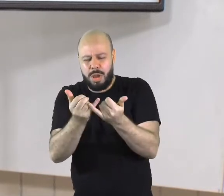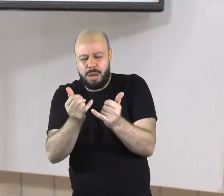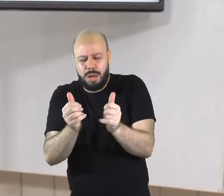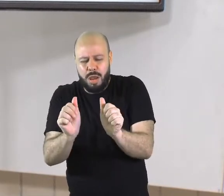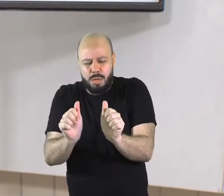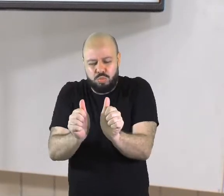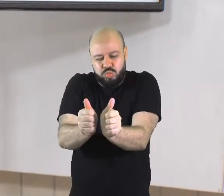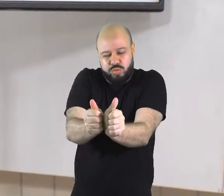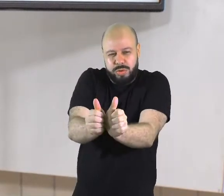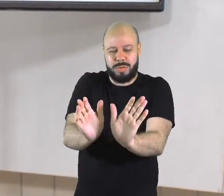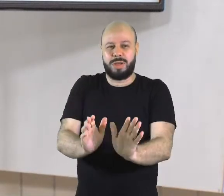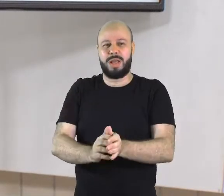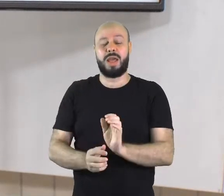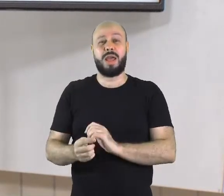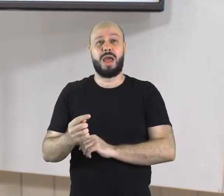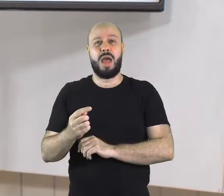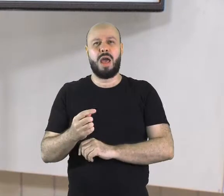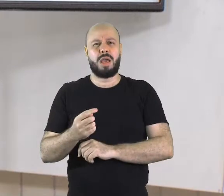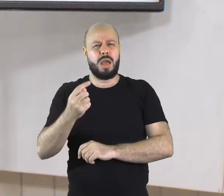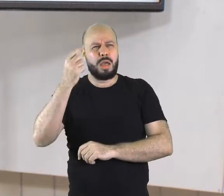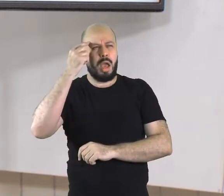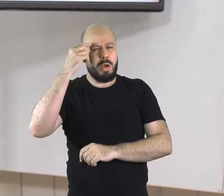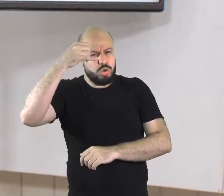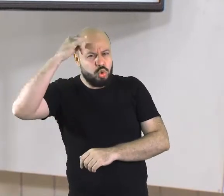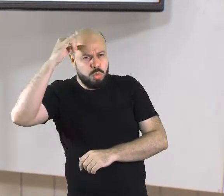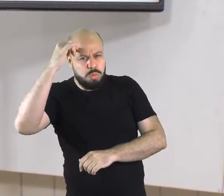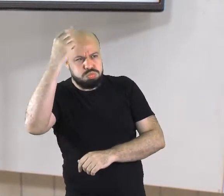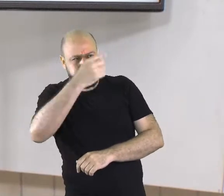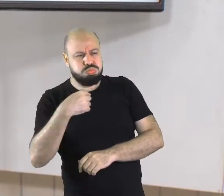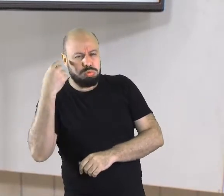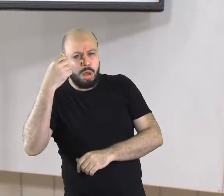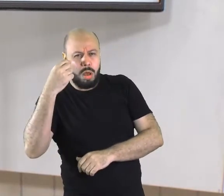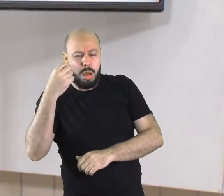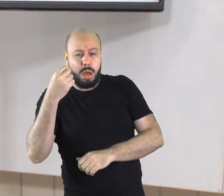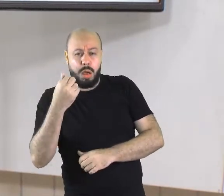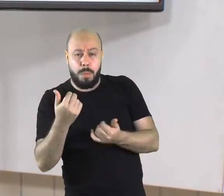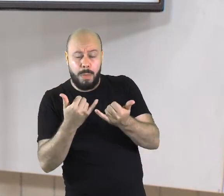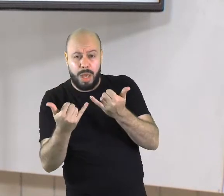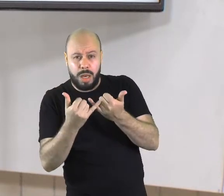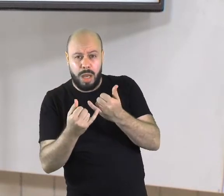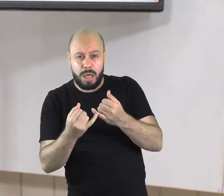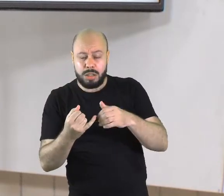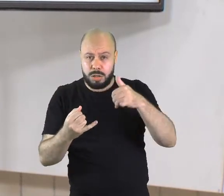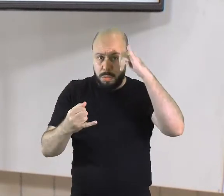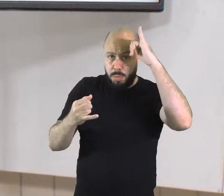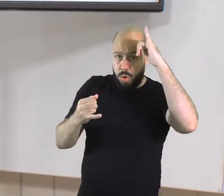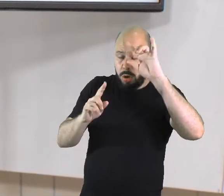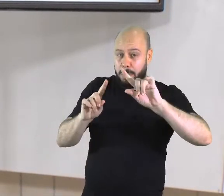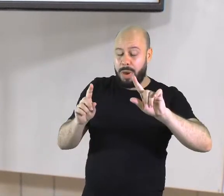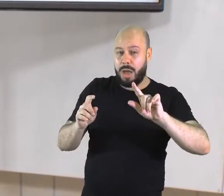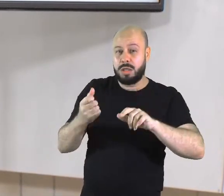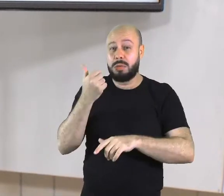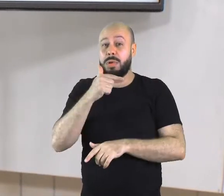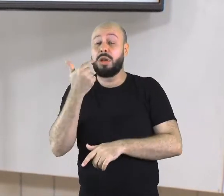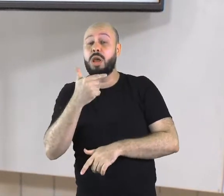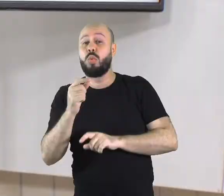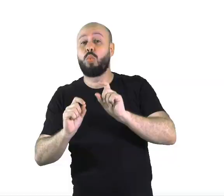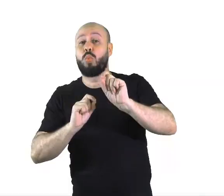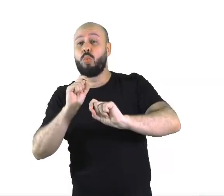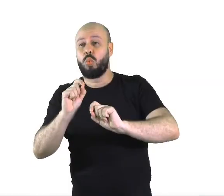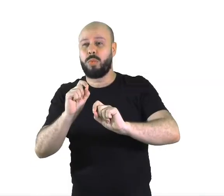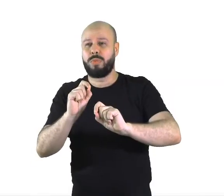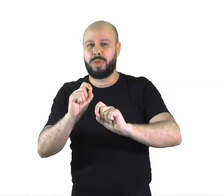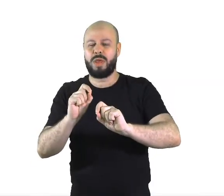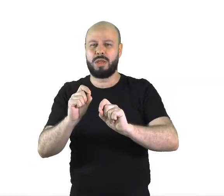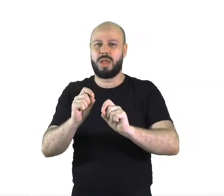Aqui, cabeça de gado tem uma proximidade com boi, só que o humor da tirinha foi gerado pelo fato do